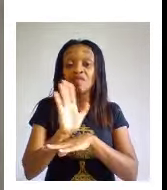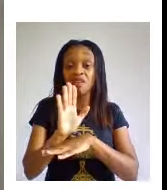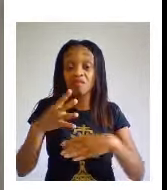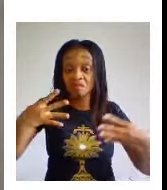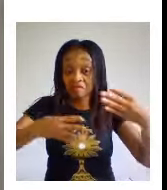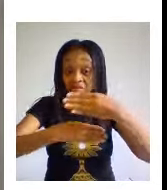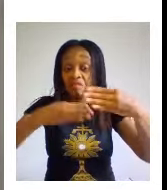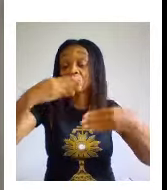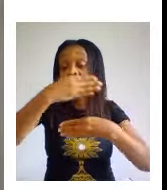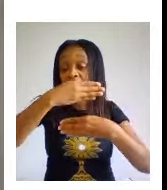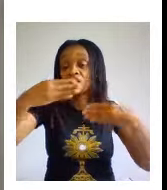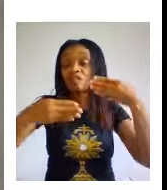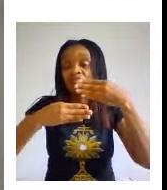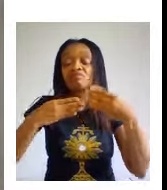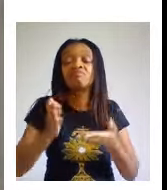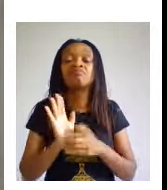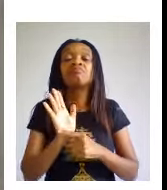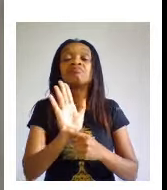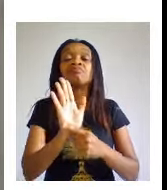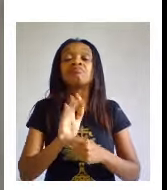com vocês.